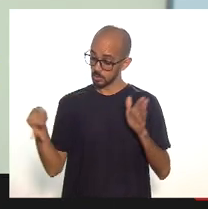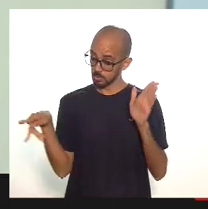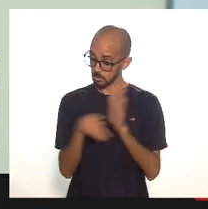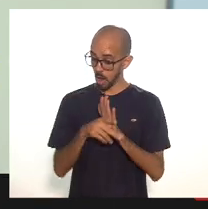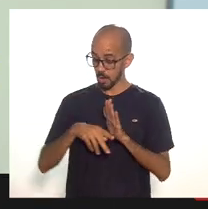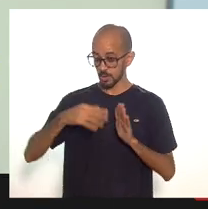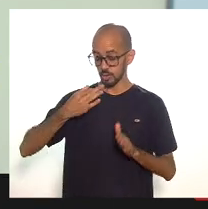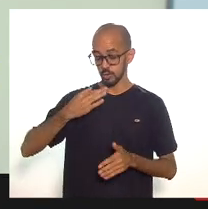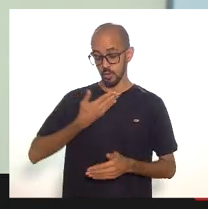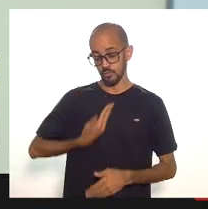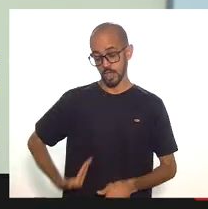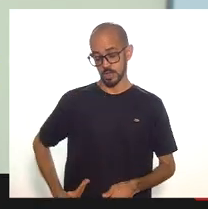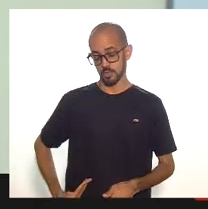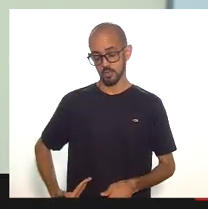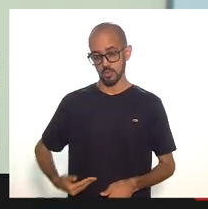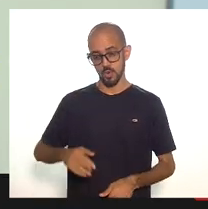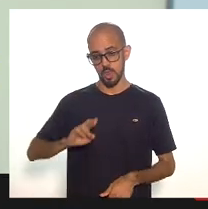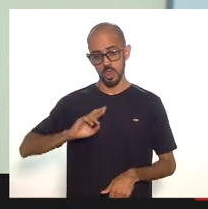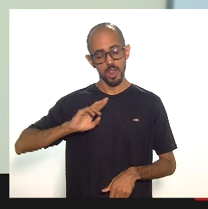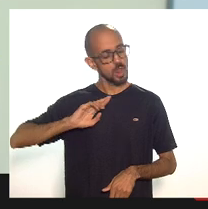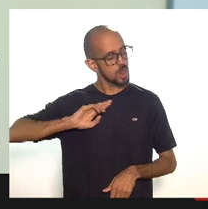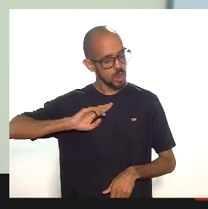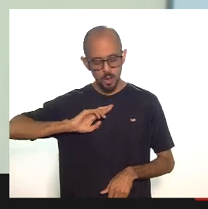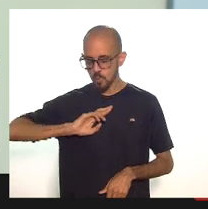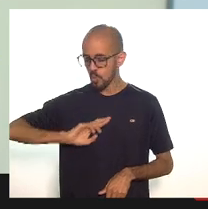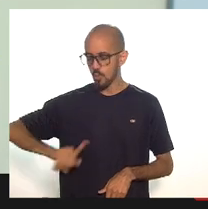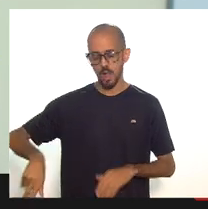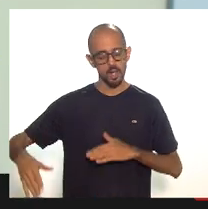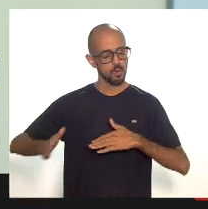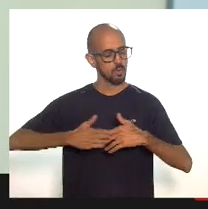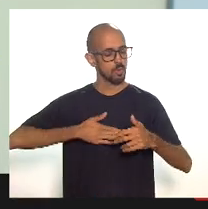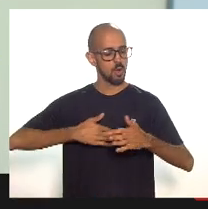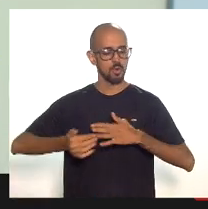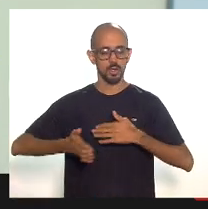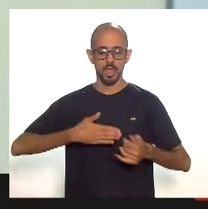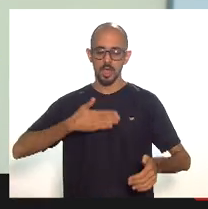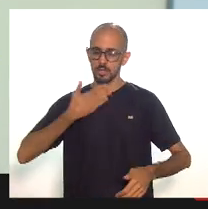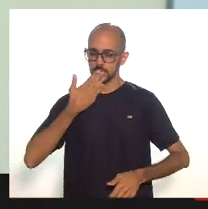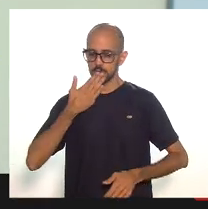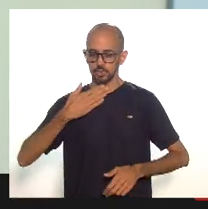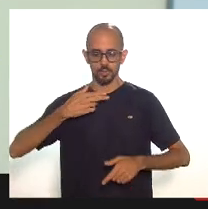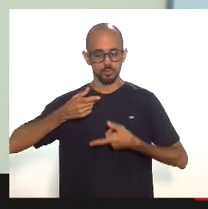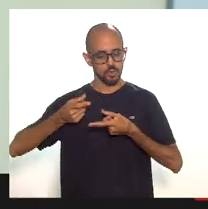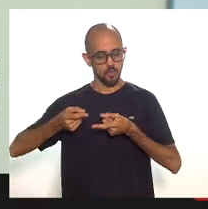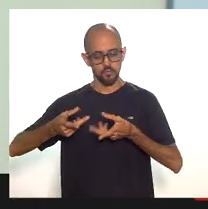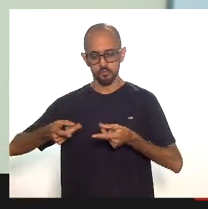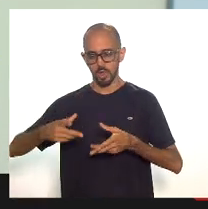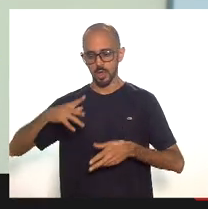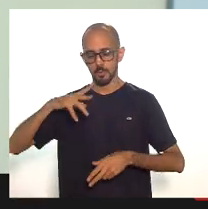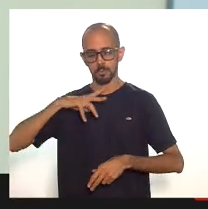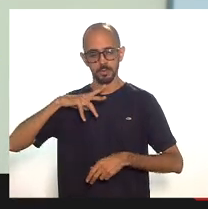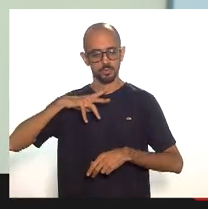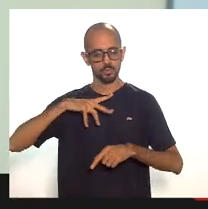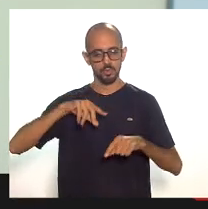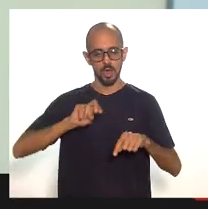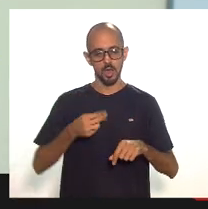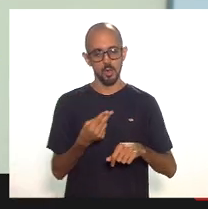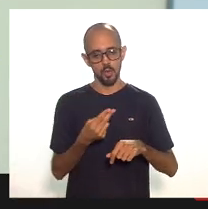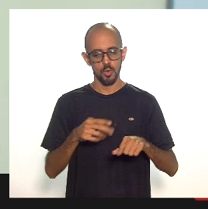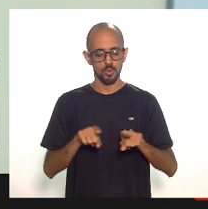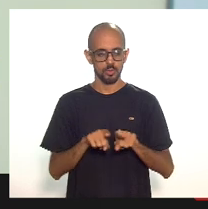Lagoa. Não existe qualquer tipo, nem de privatização, nem de